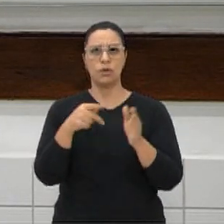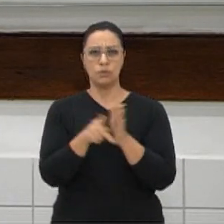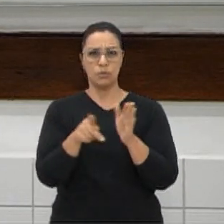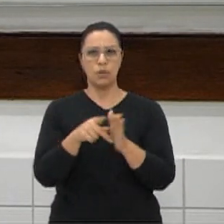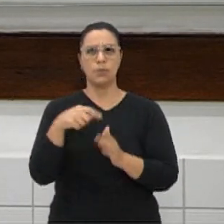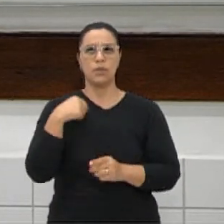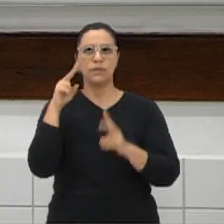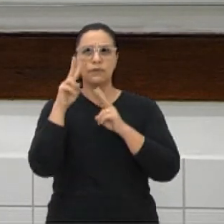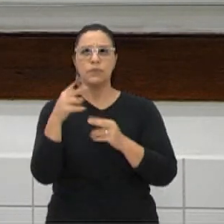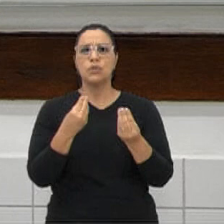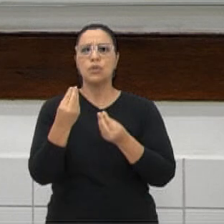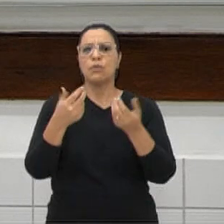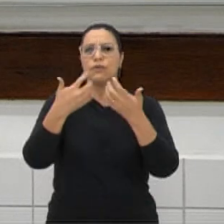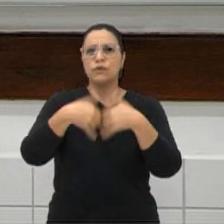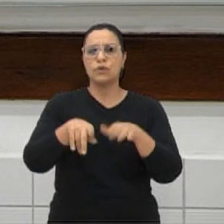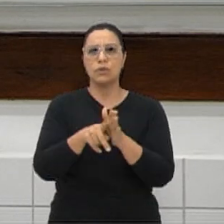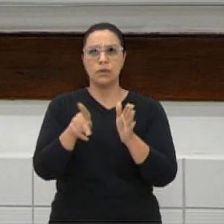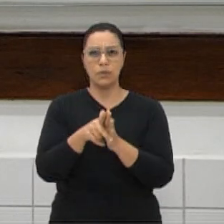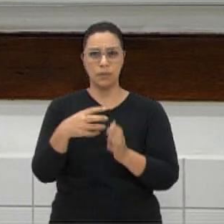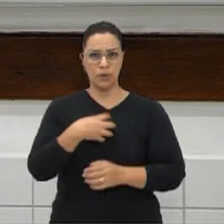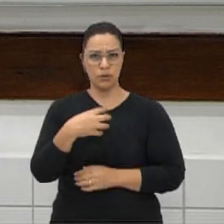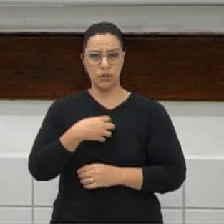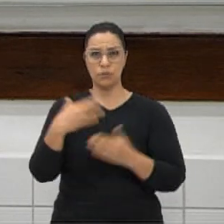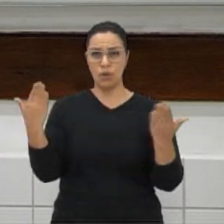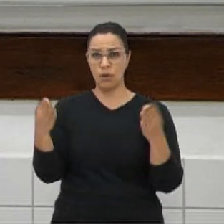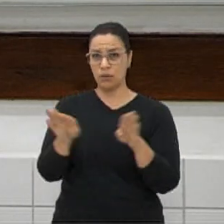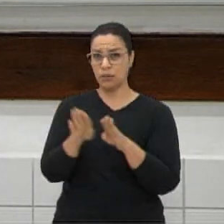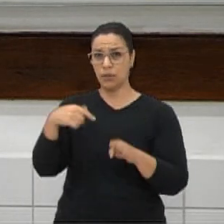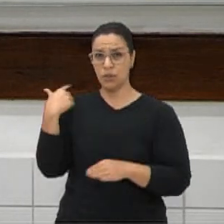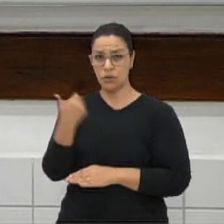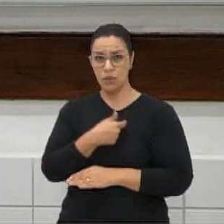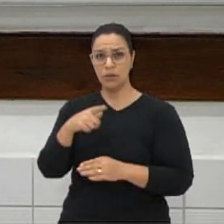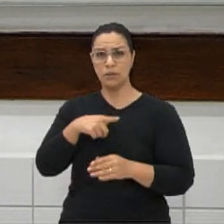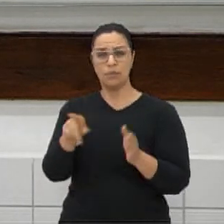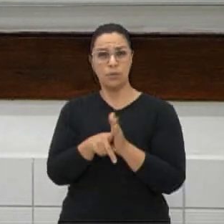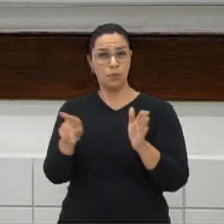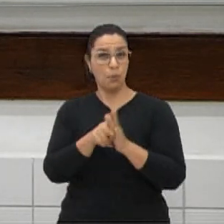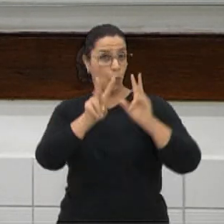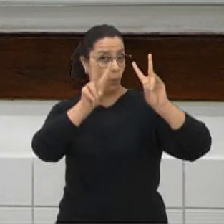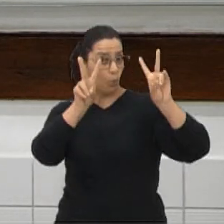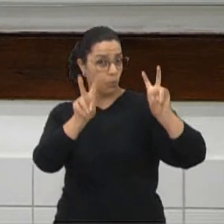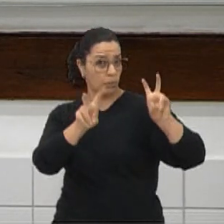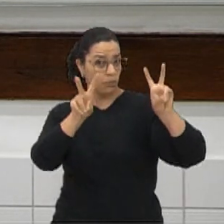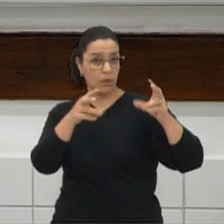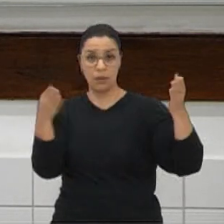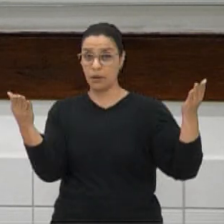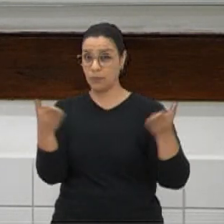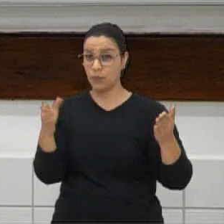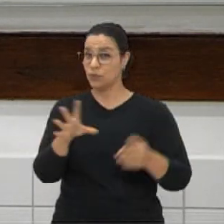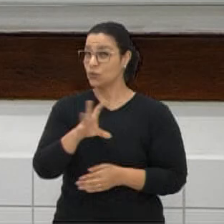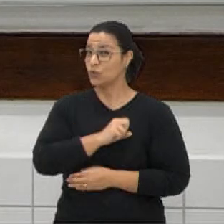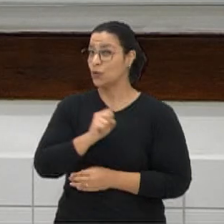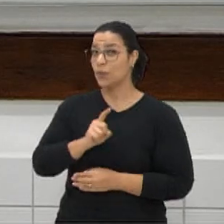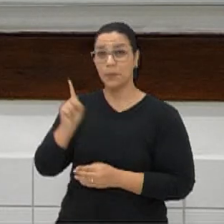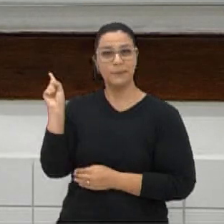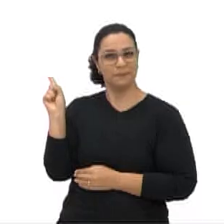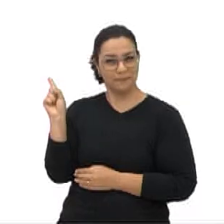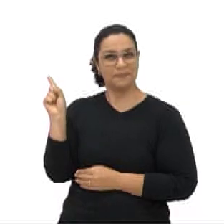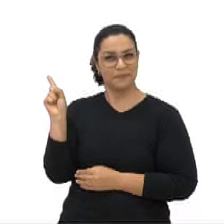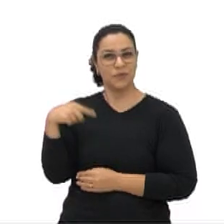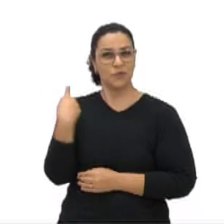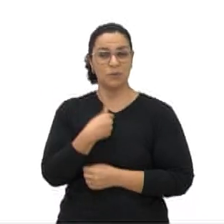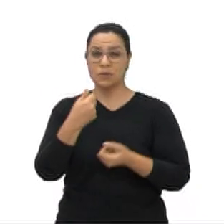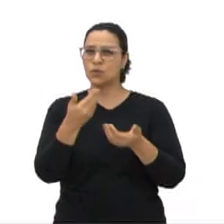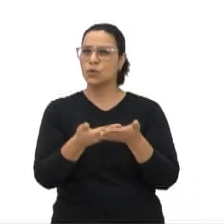construção dessas obras, tá bom? Mas, agora entrando na nossa temática, que eu amo muito, nós